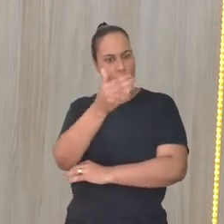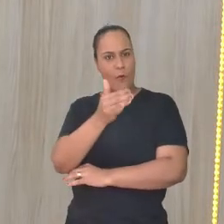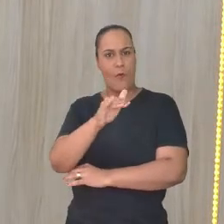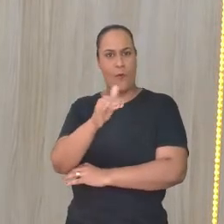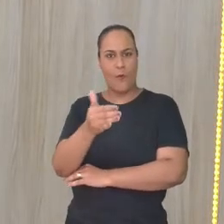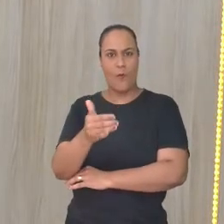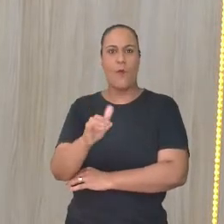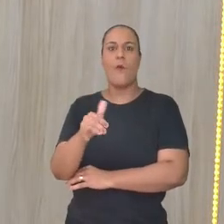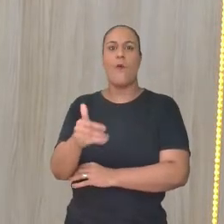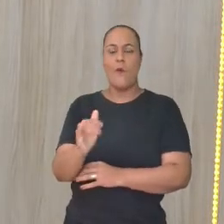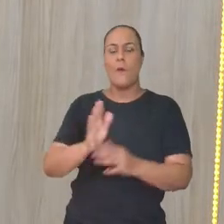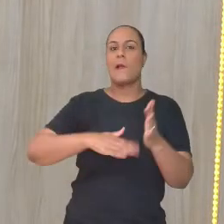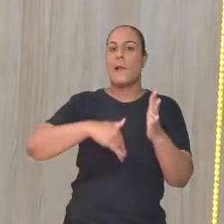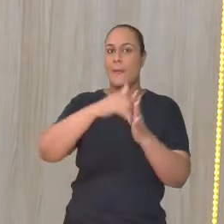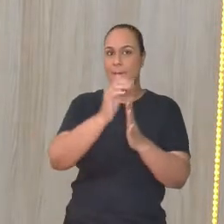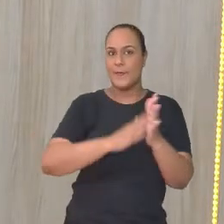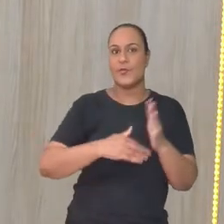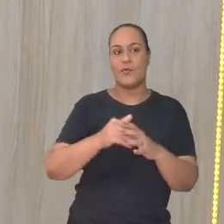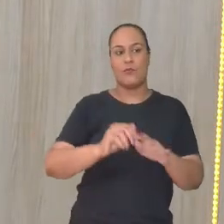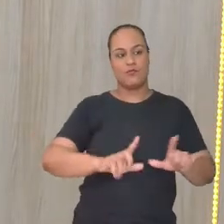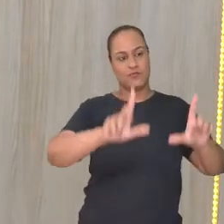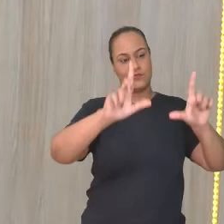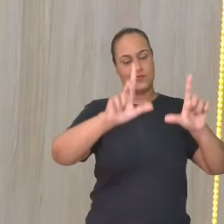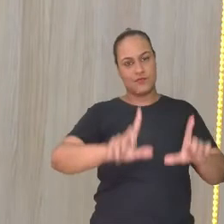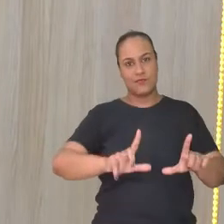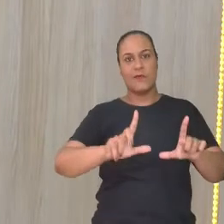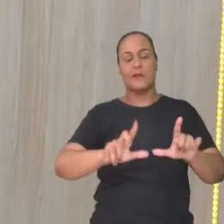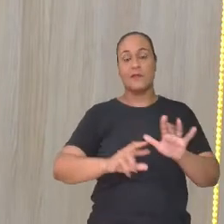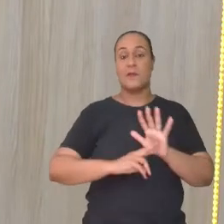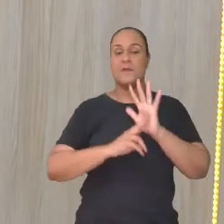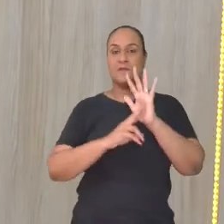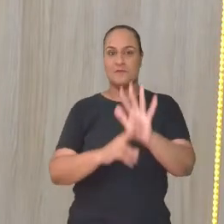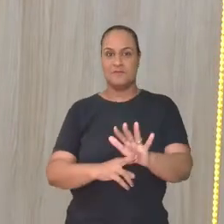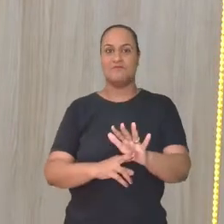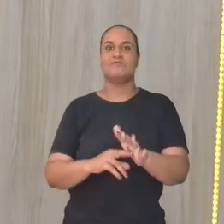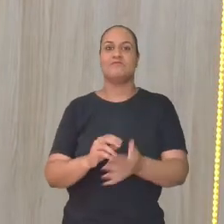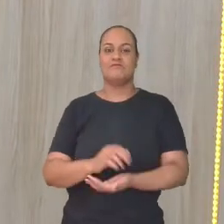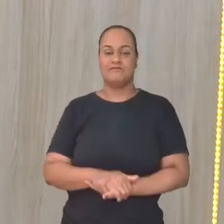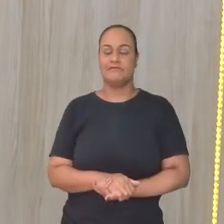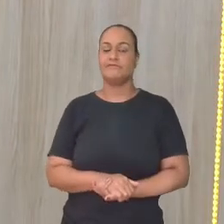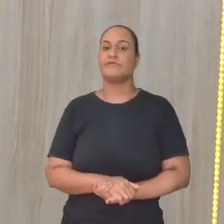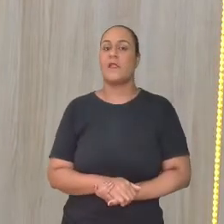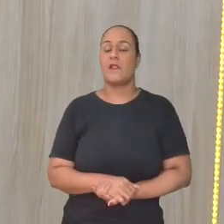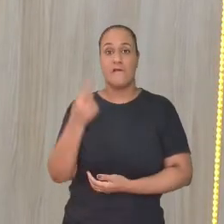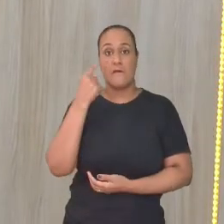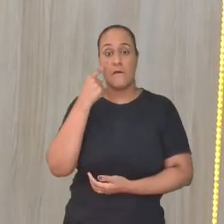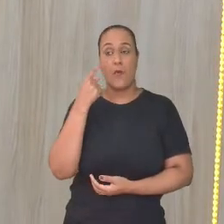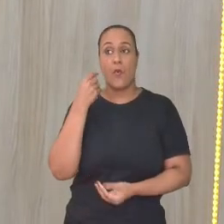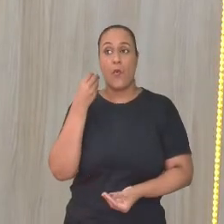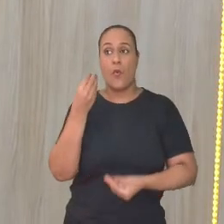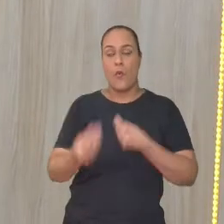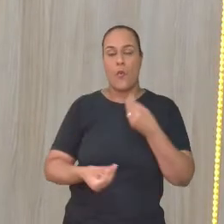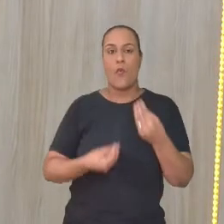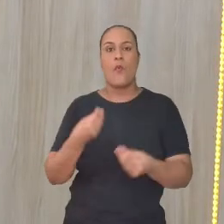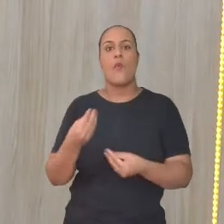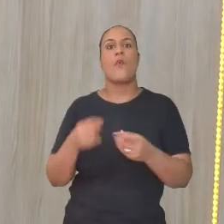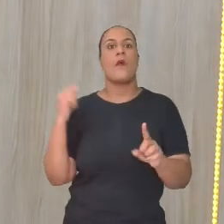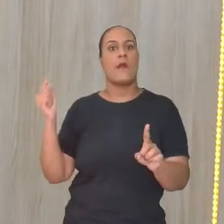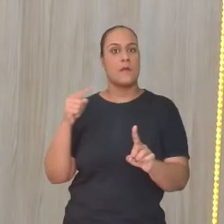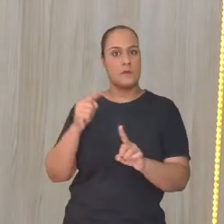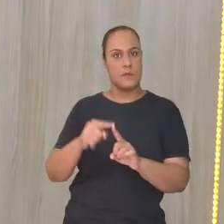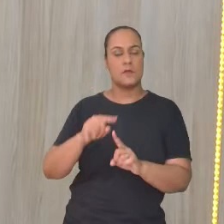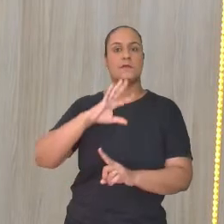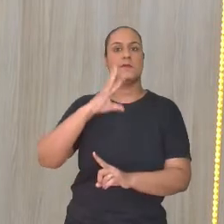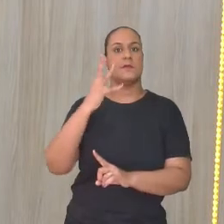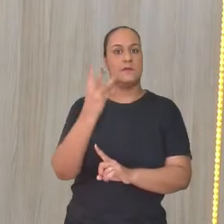gente tem nas proximidades aqui do nosso estado. Então, veja o quanto, né, essa missão